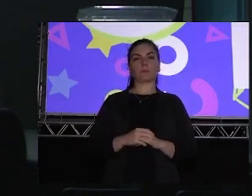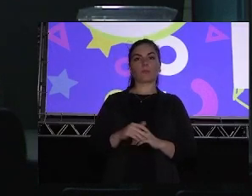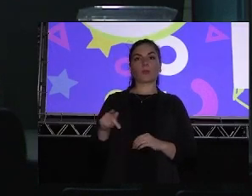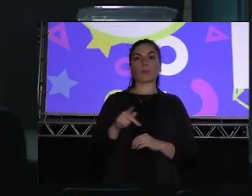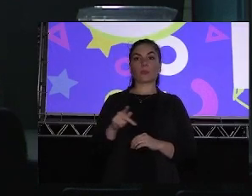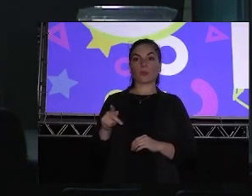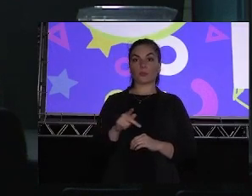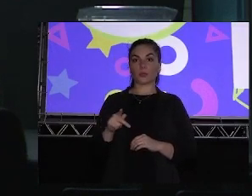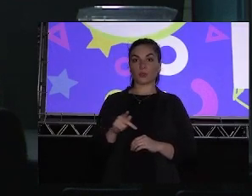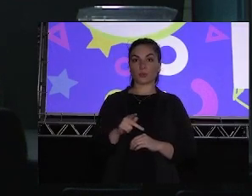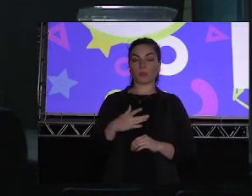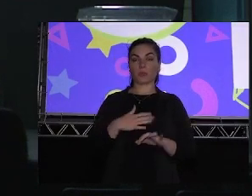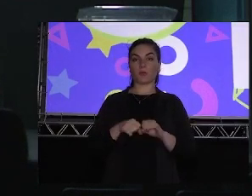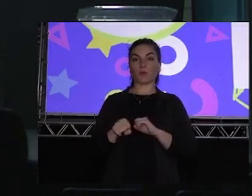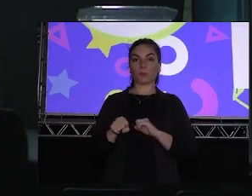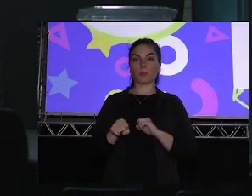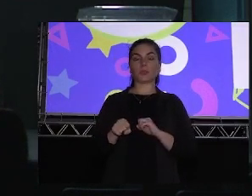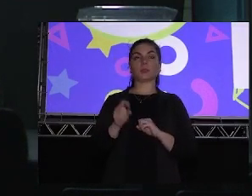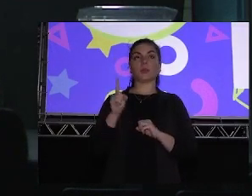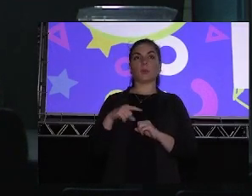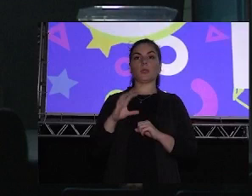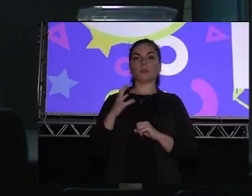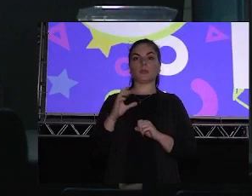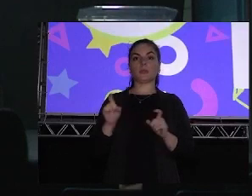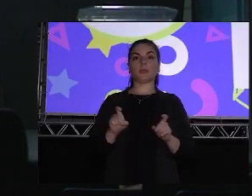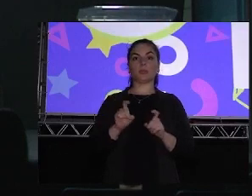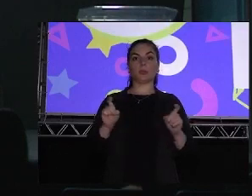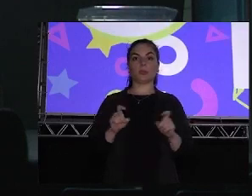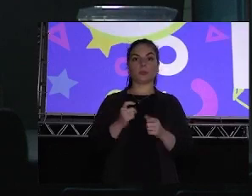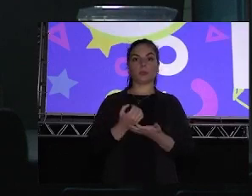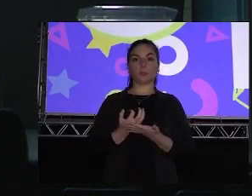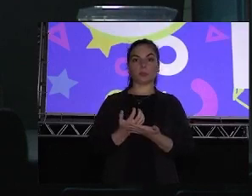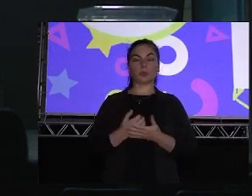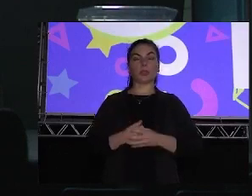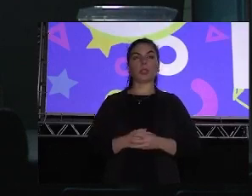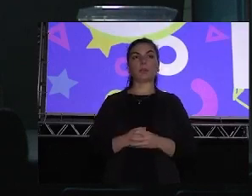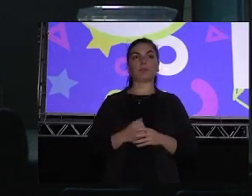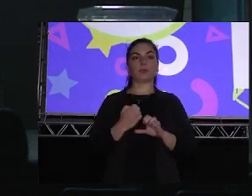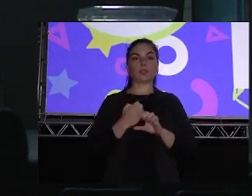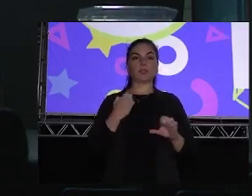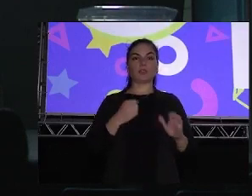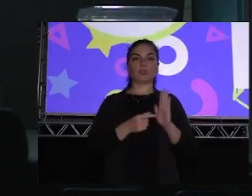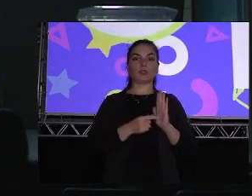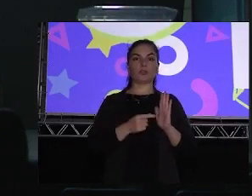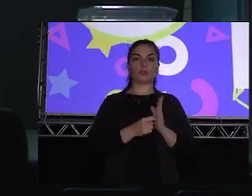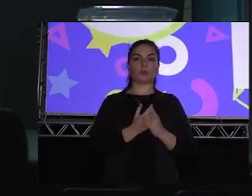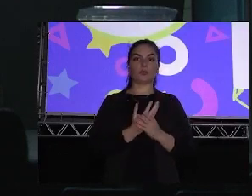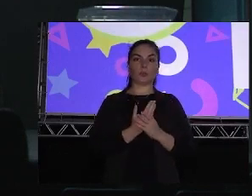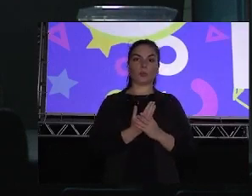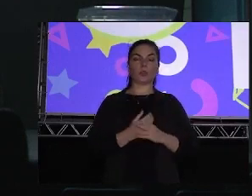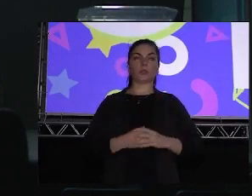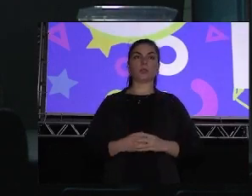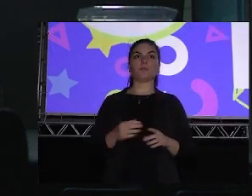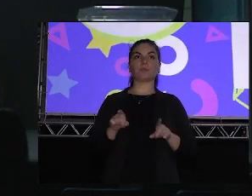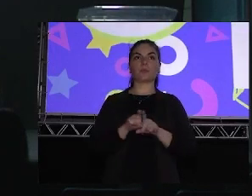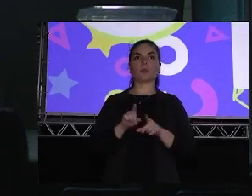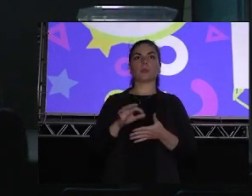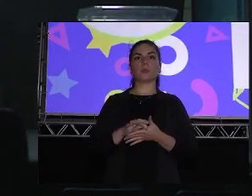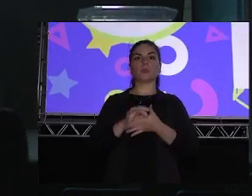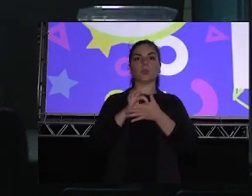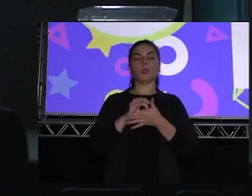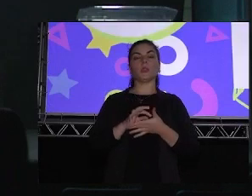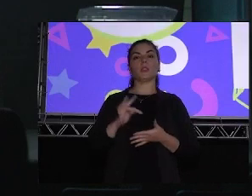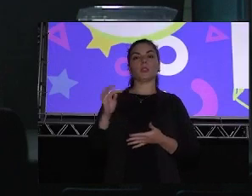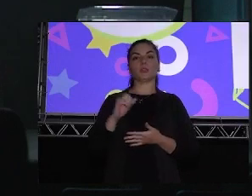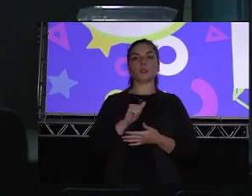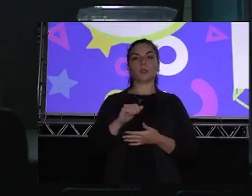professor. Minha formação é ciência da computação na PUC e engenharia de software na URGS. Eu também sou líder de tecnologia na DB.